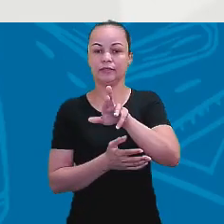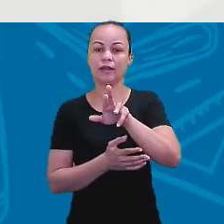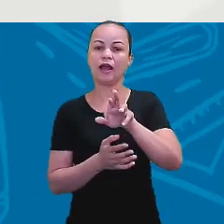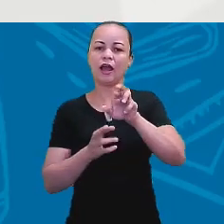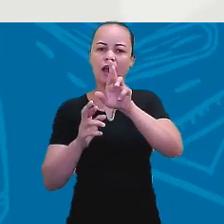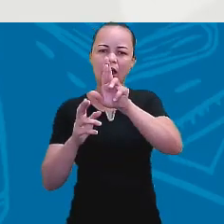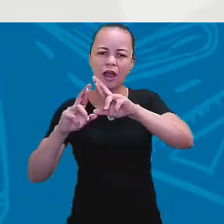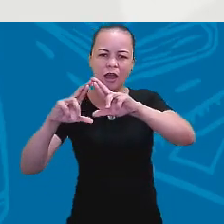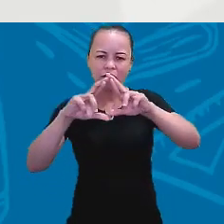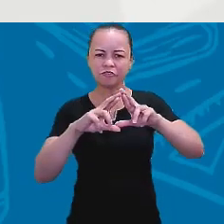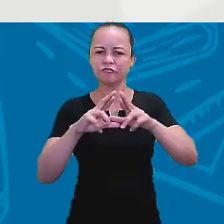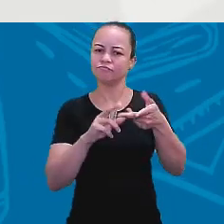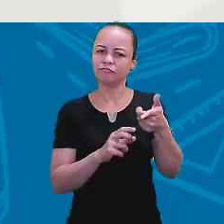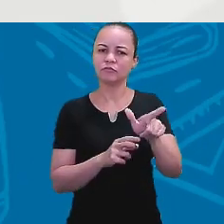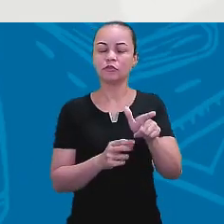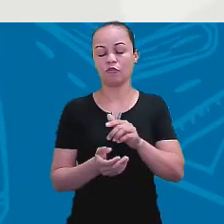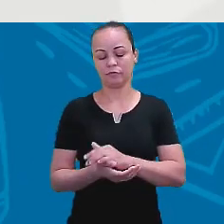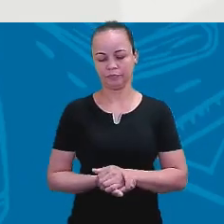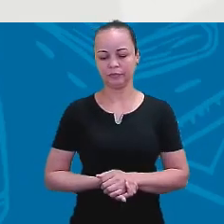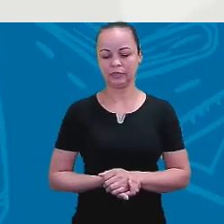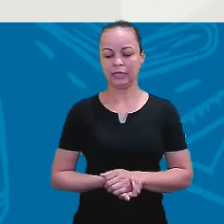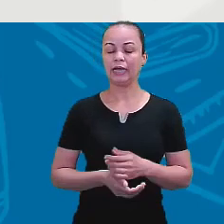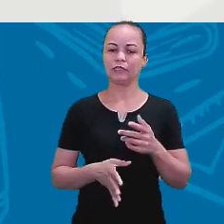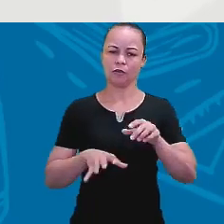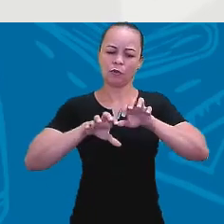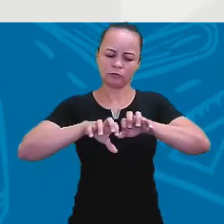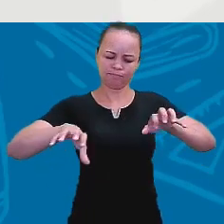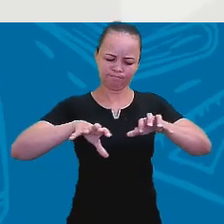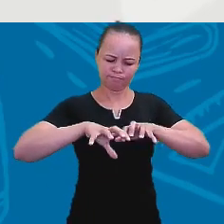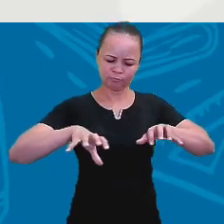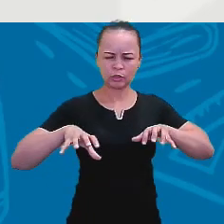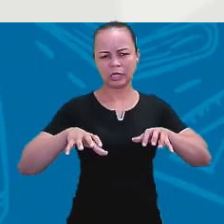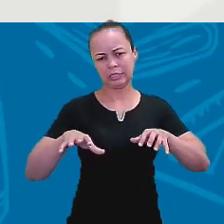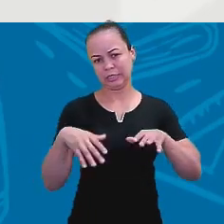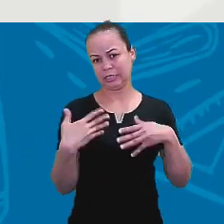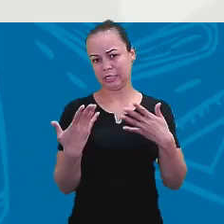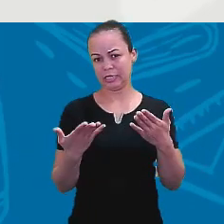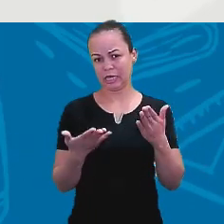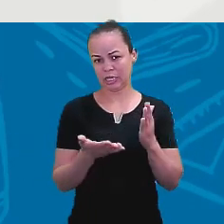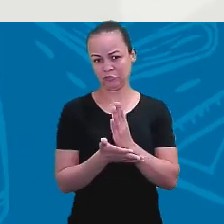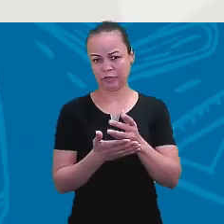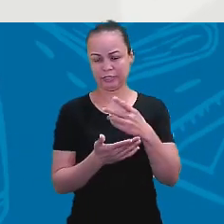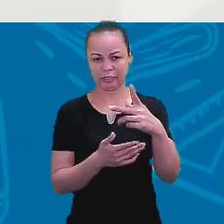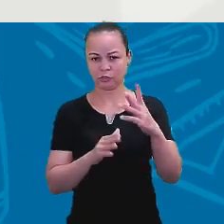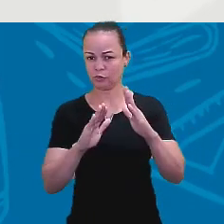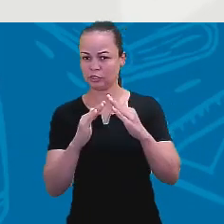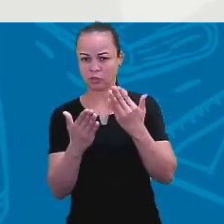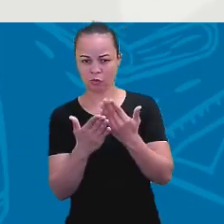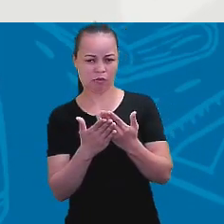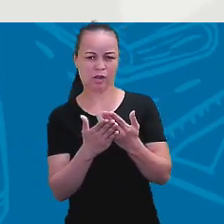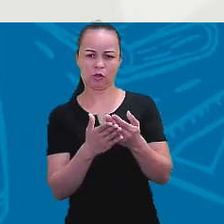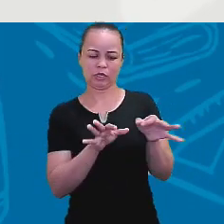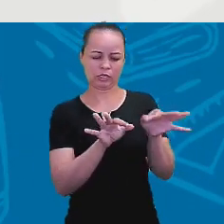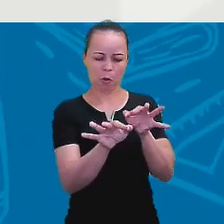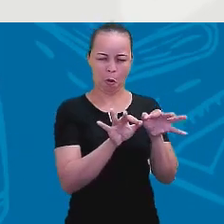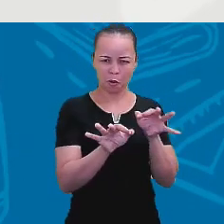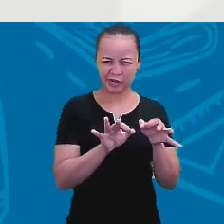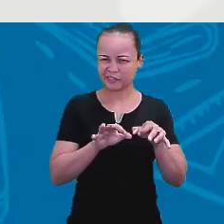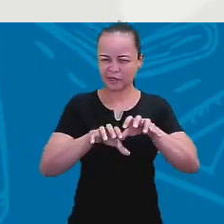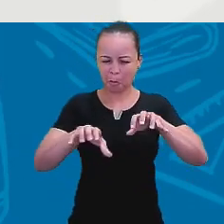separados lá pelaquela coleta seletiva, que muitas vezes não está acontecendo direitinho ainda na tua escola e que precisa acontecer, para que